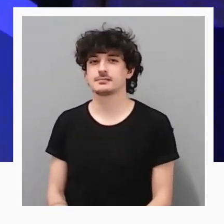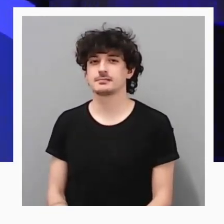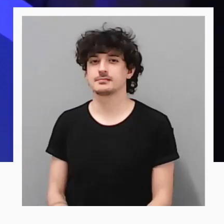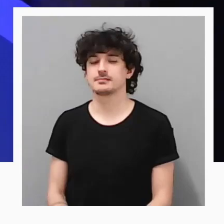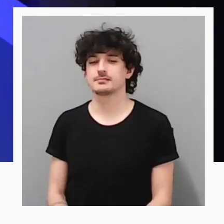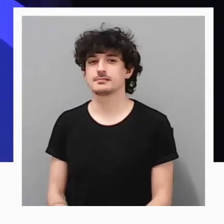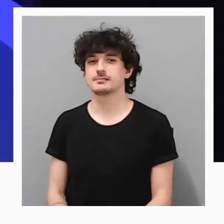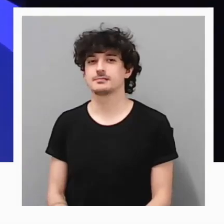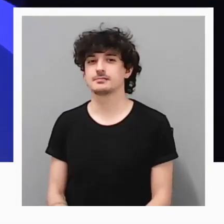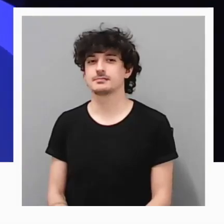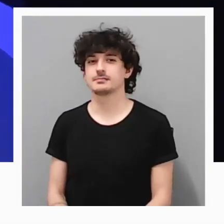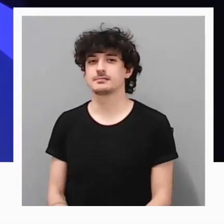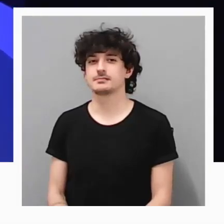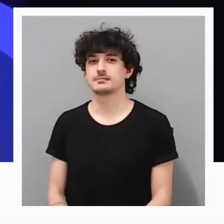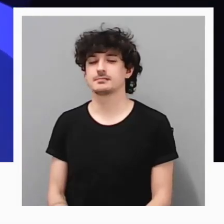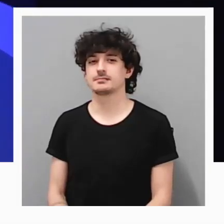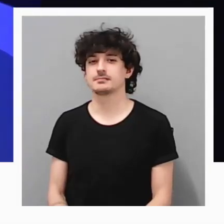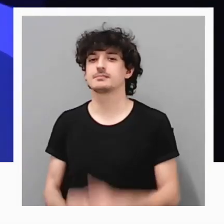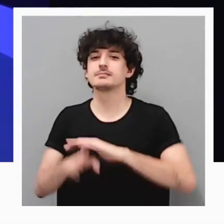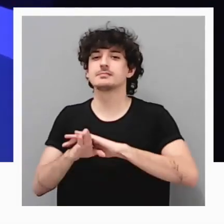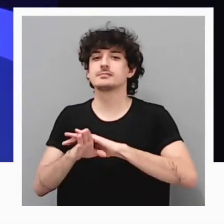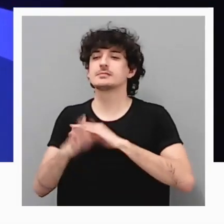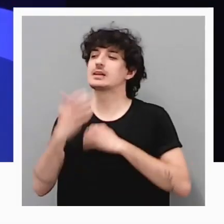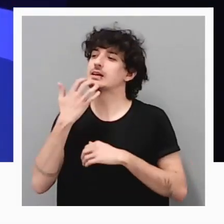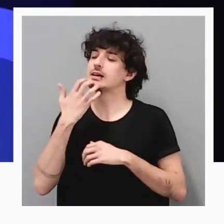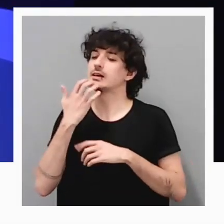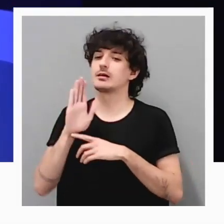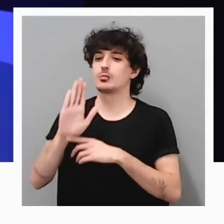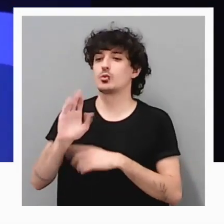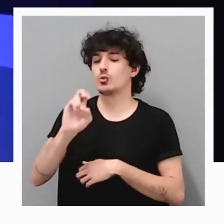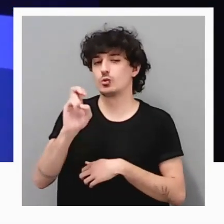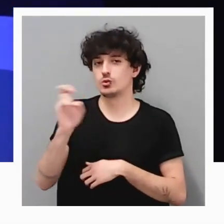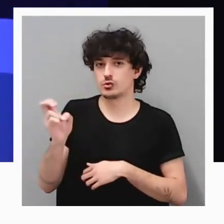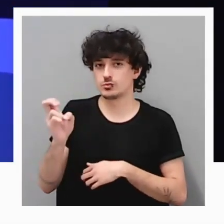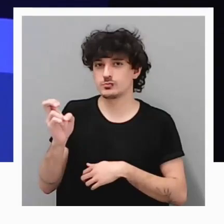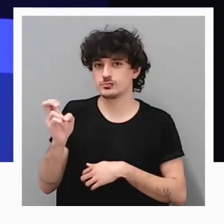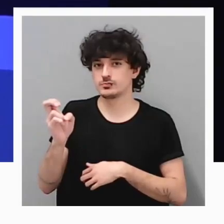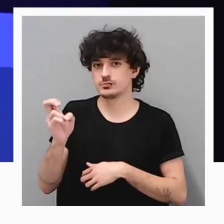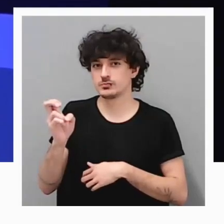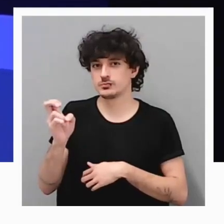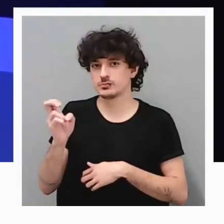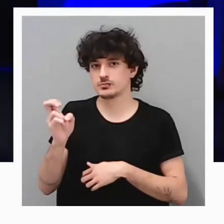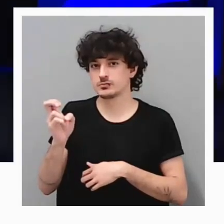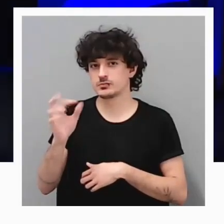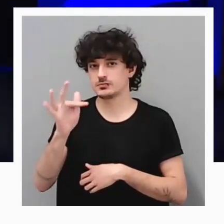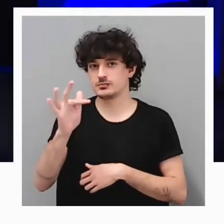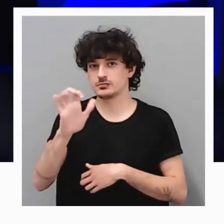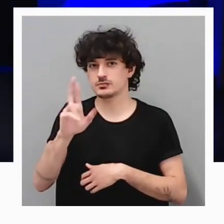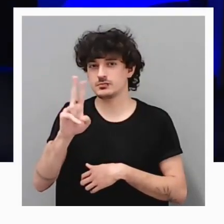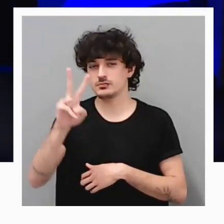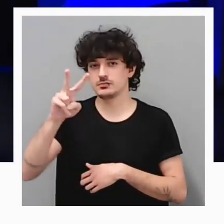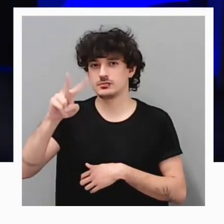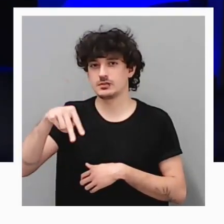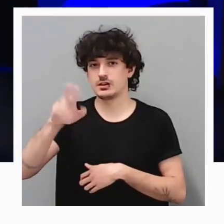com um outro exemplo que queremos partilhar com vosotros, com o Fernando Matias. Fernando?